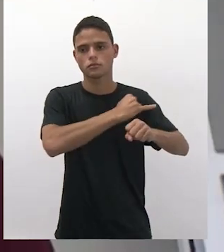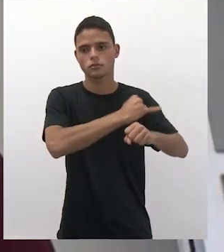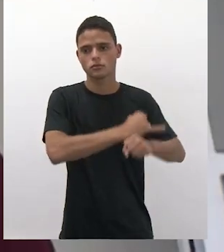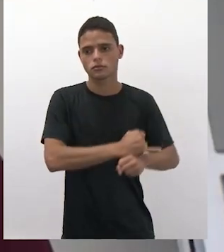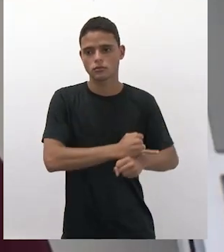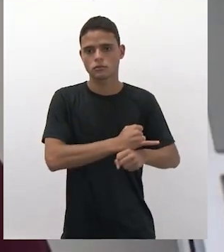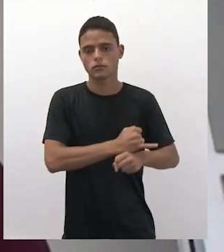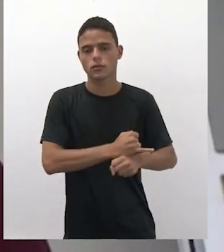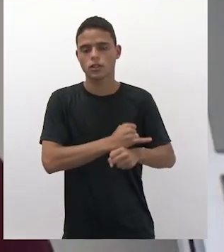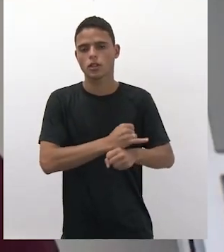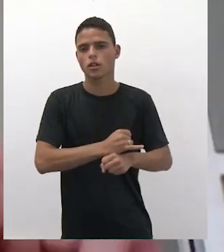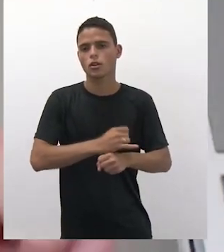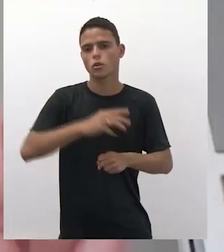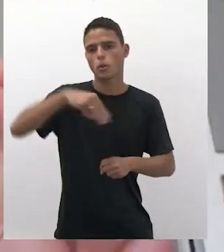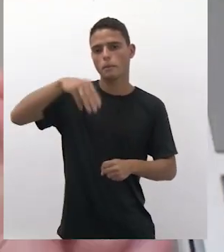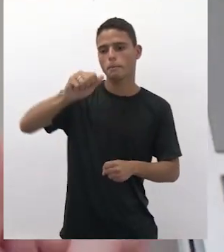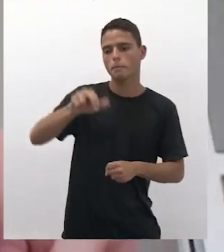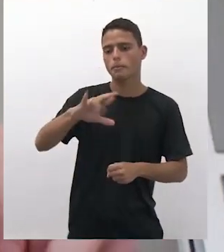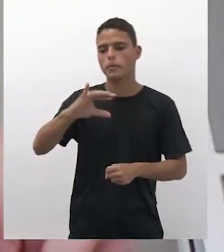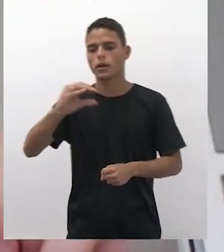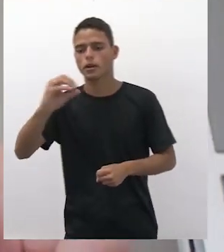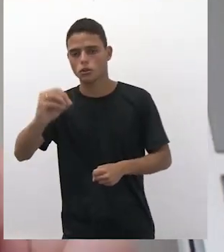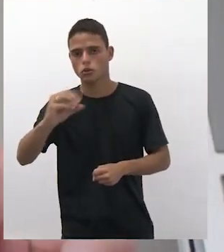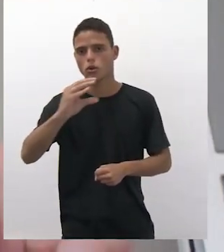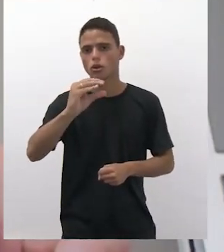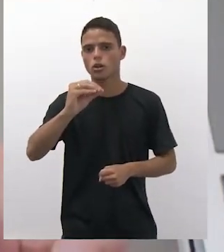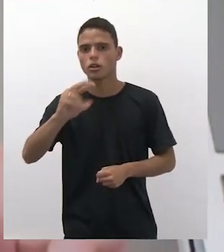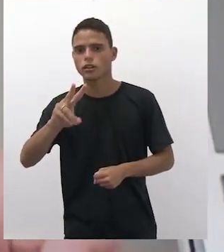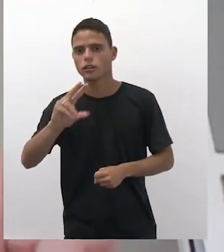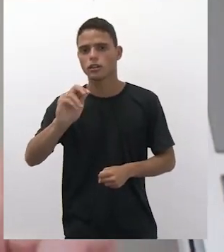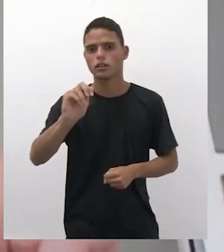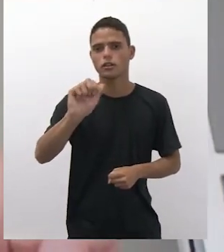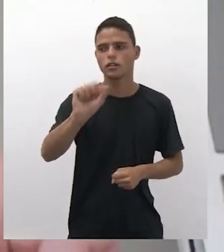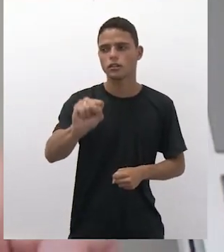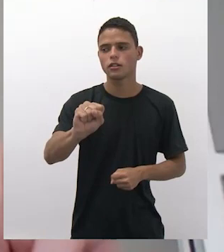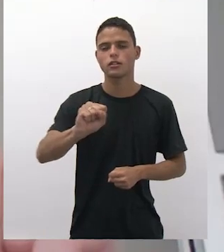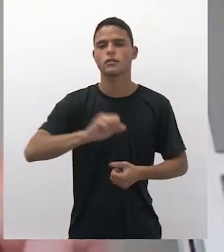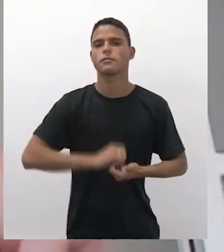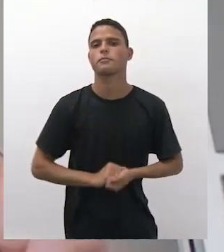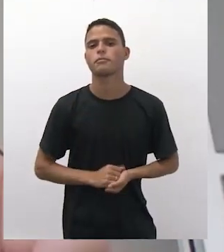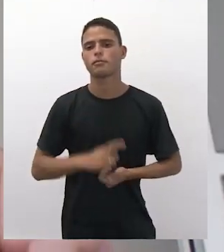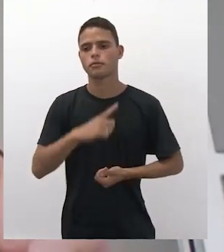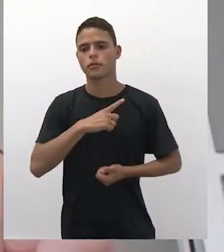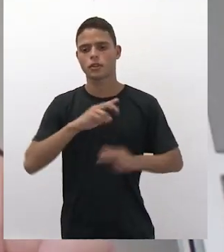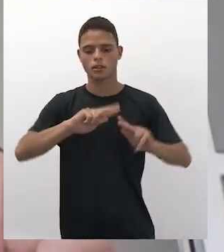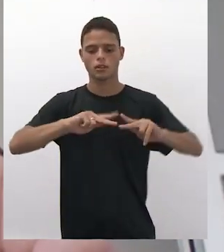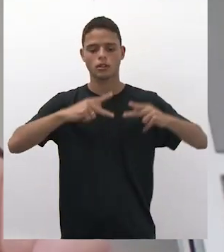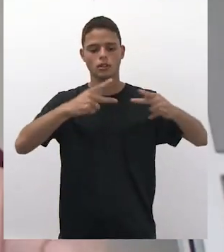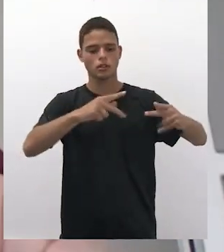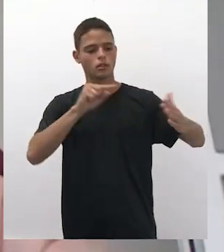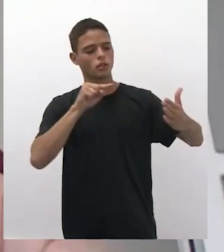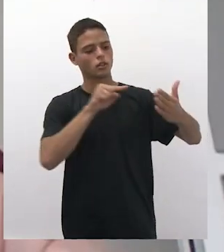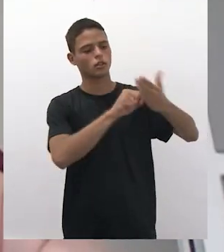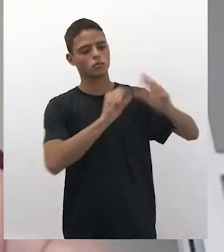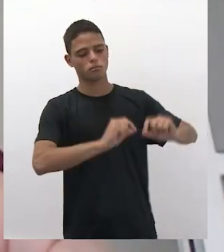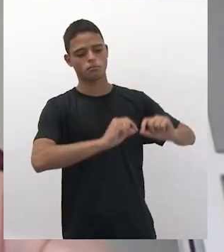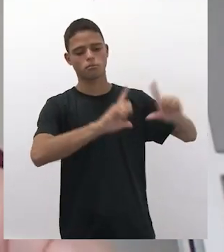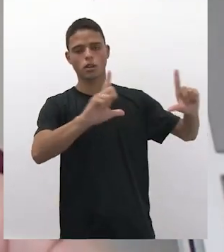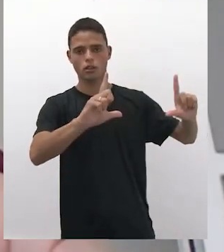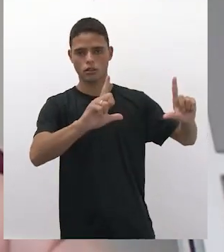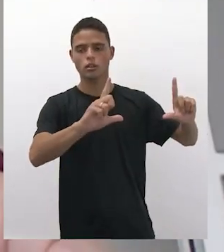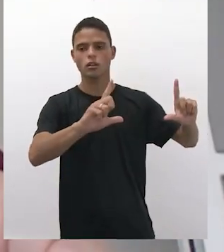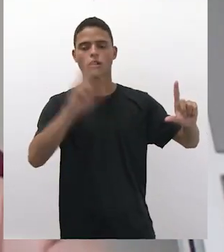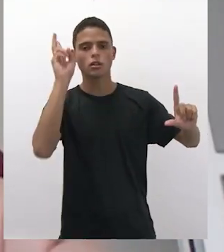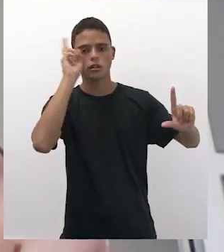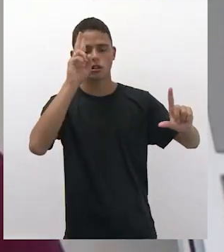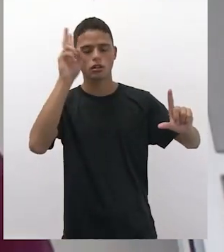CREM Mário Covas. Lá tem um botãozinho Memória da Educação Pública Paulista, e você, clicando lá, tem memória